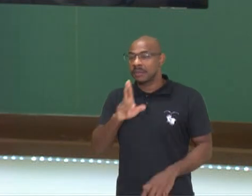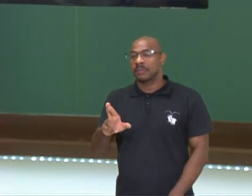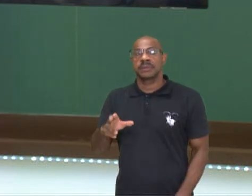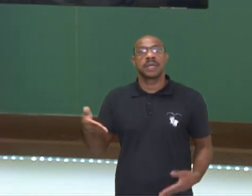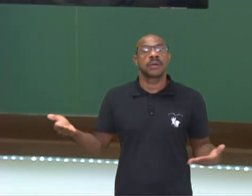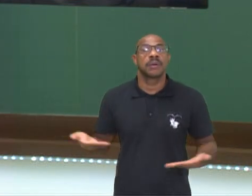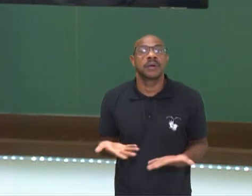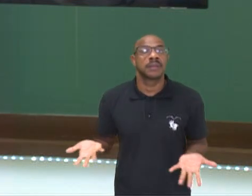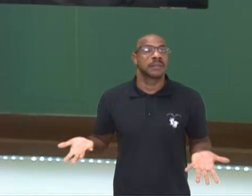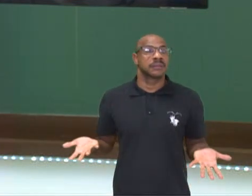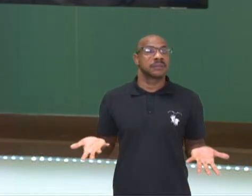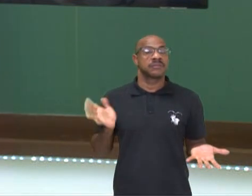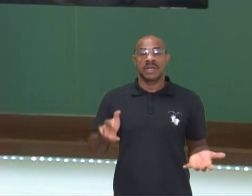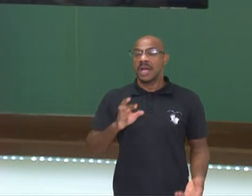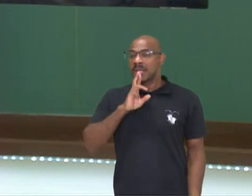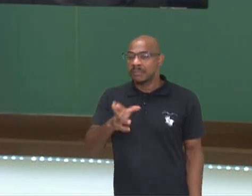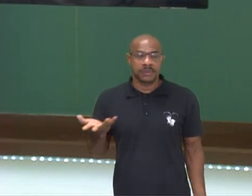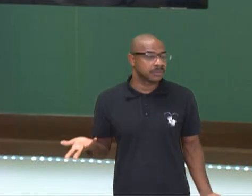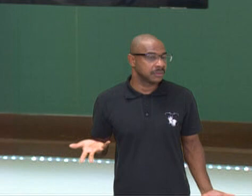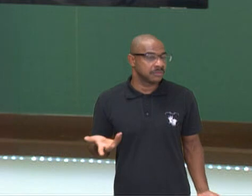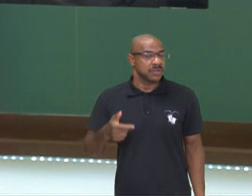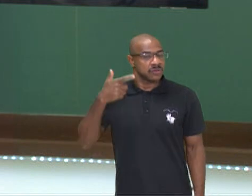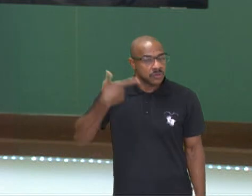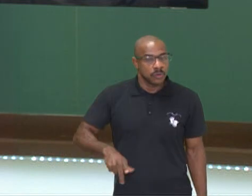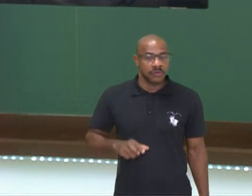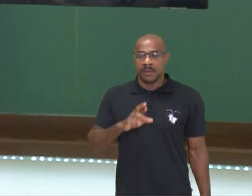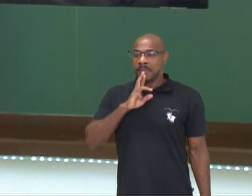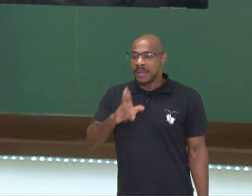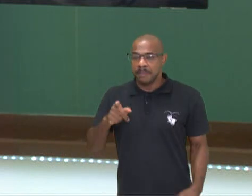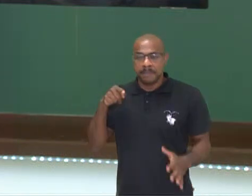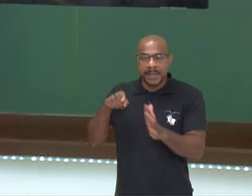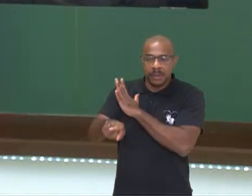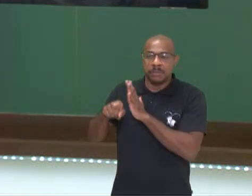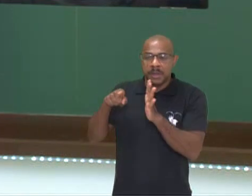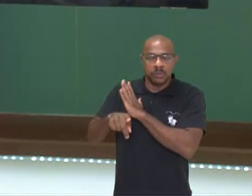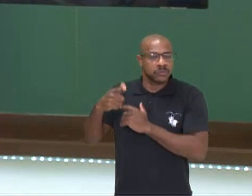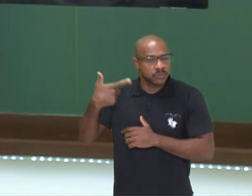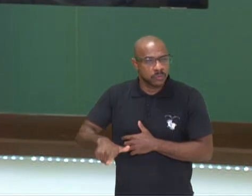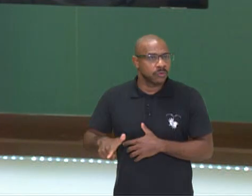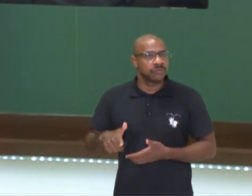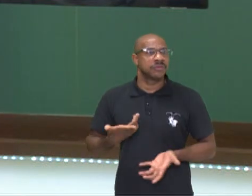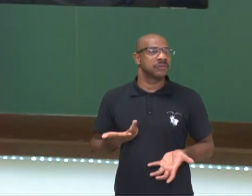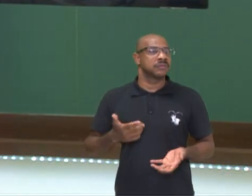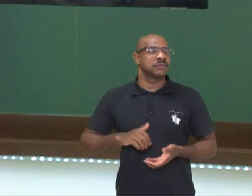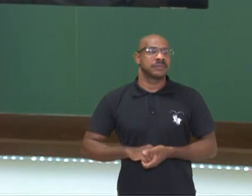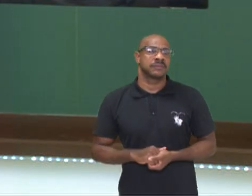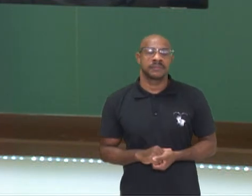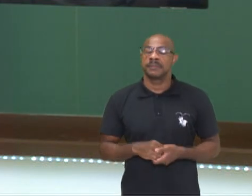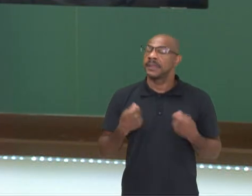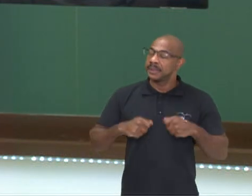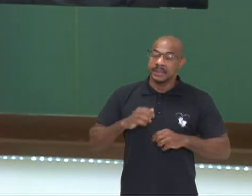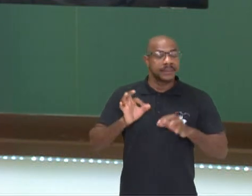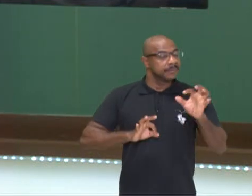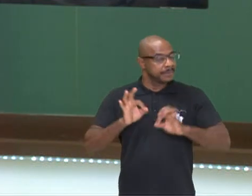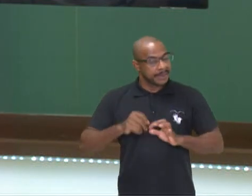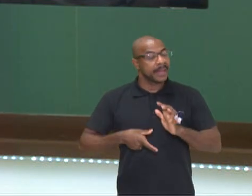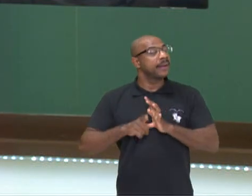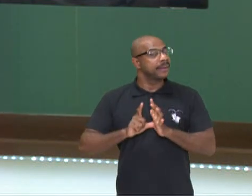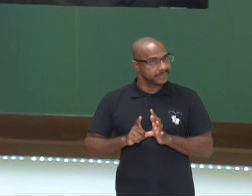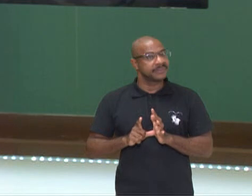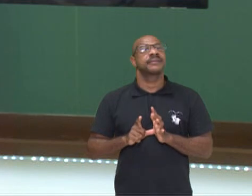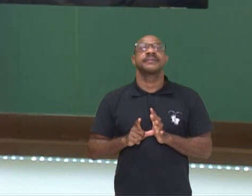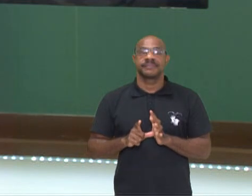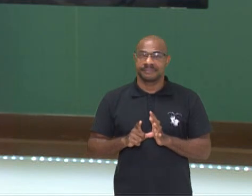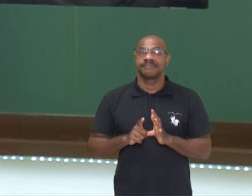agora que o cara acaba te responder e daqui a pouco você vai e faz a mesma pergunta falta de preparo